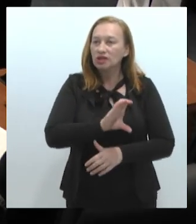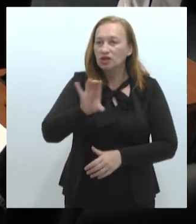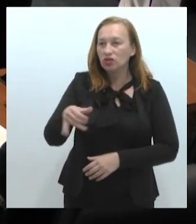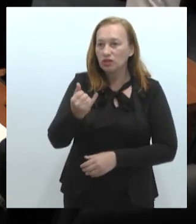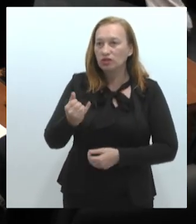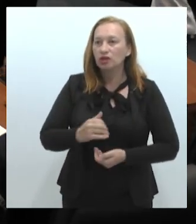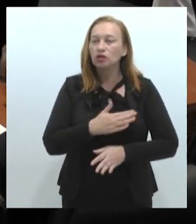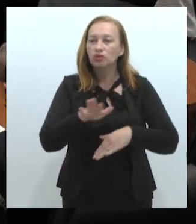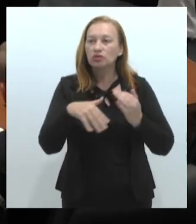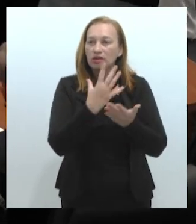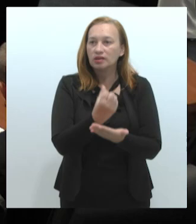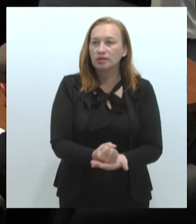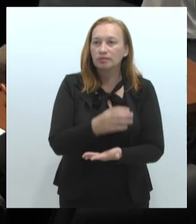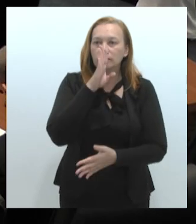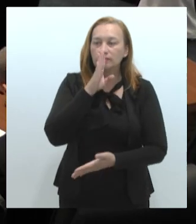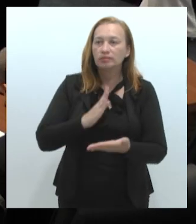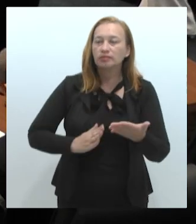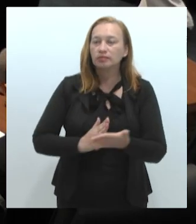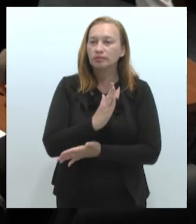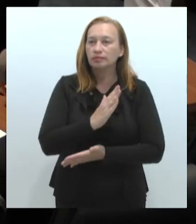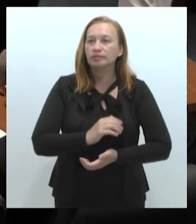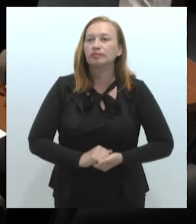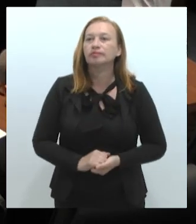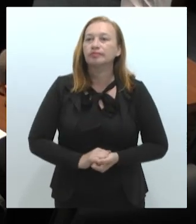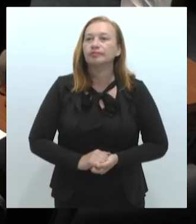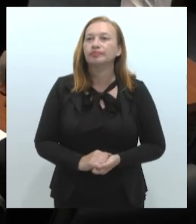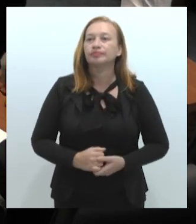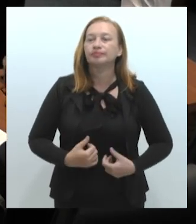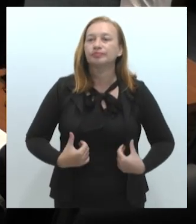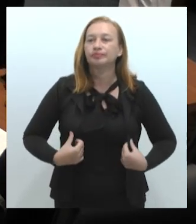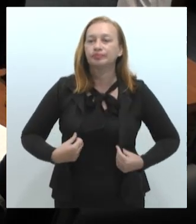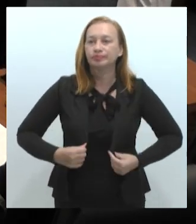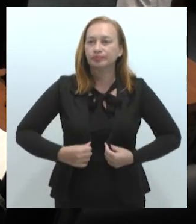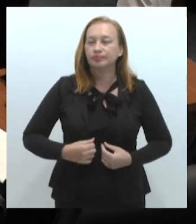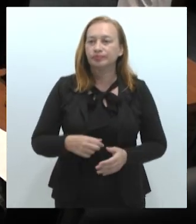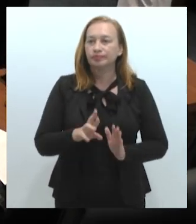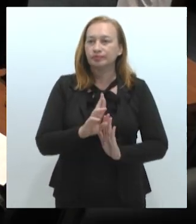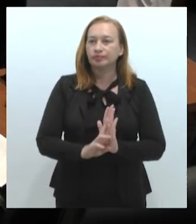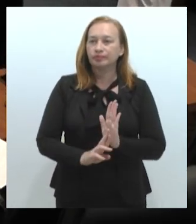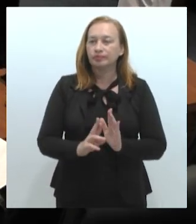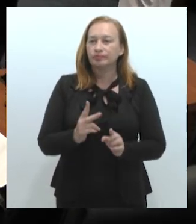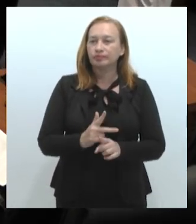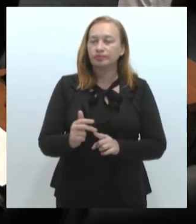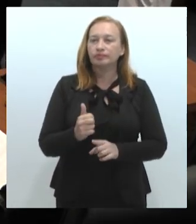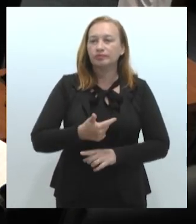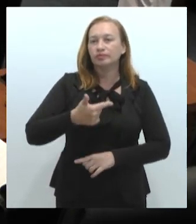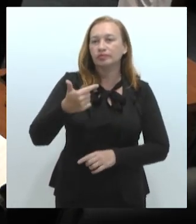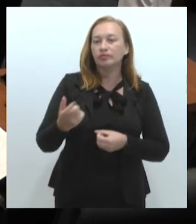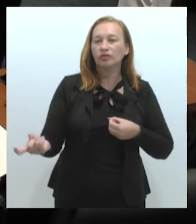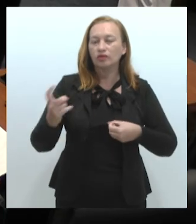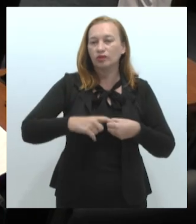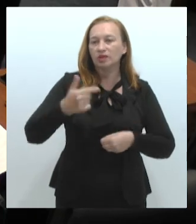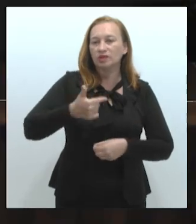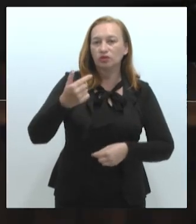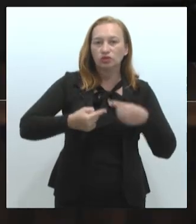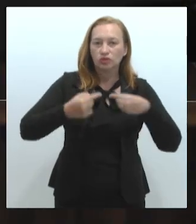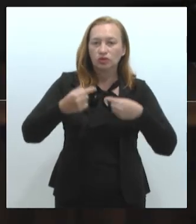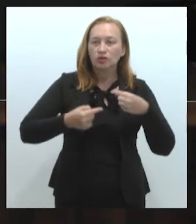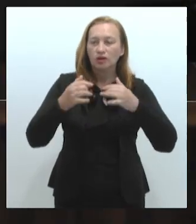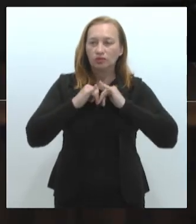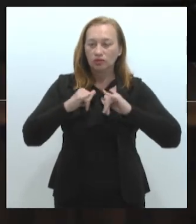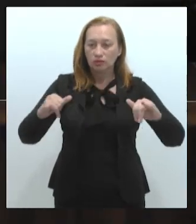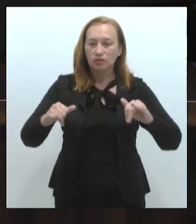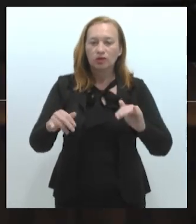CCJ. Senhores que aprovam, permaneçam como estão. Aprovado, vai a redação do vencido para a segunda discussão.